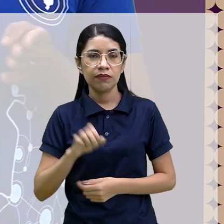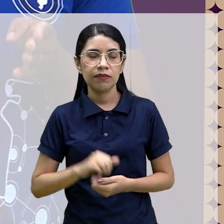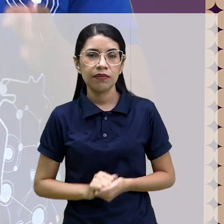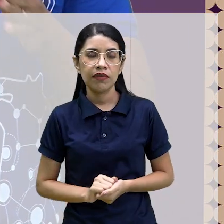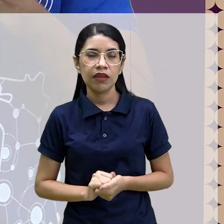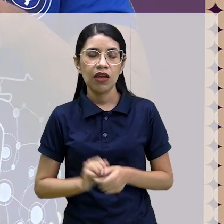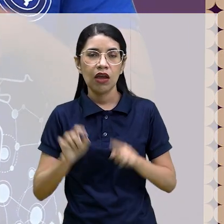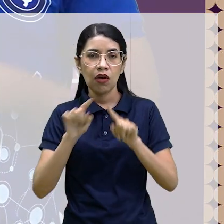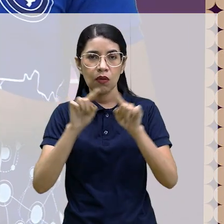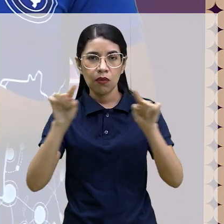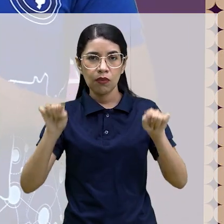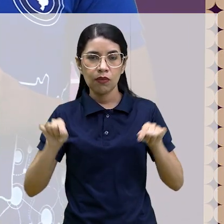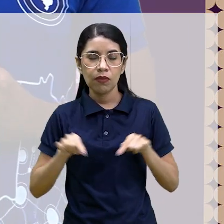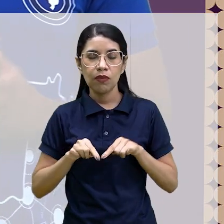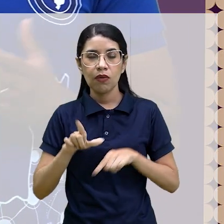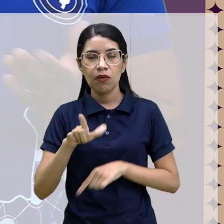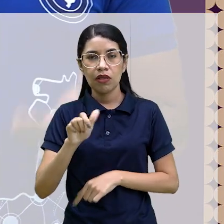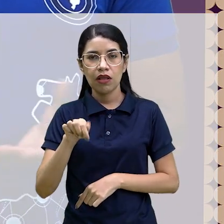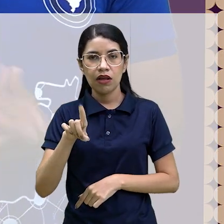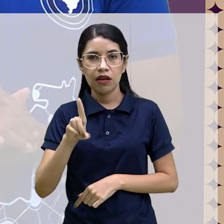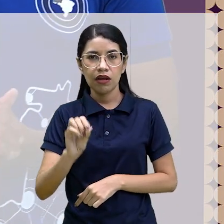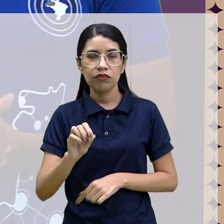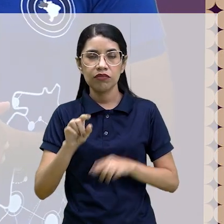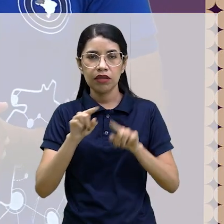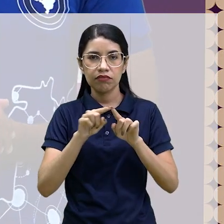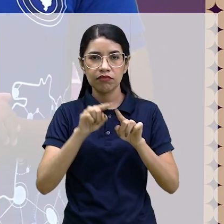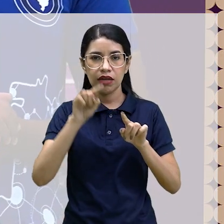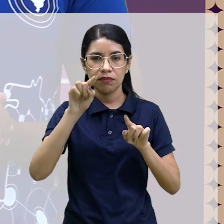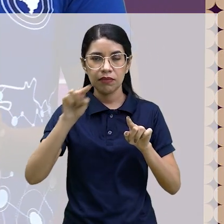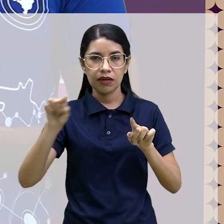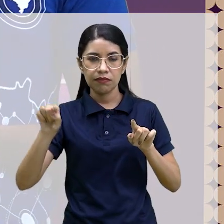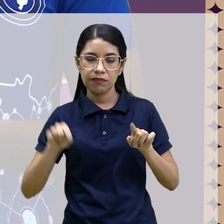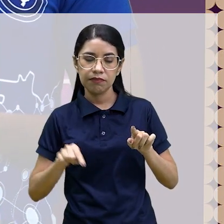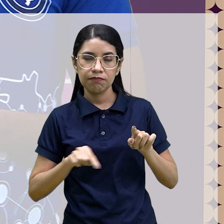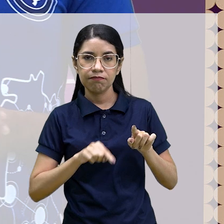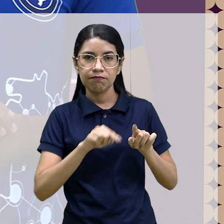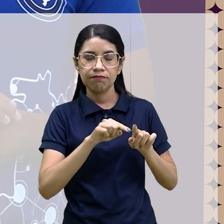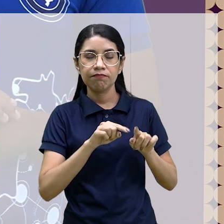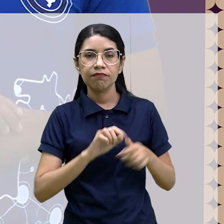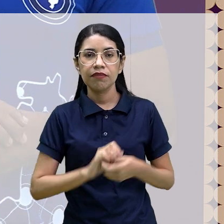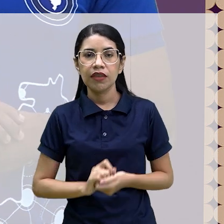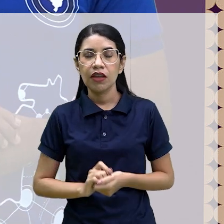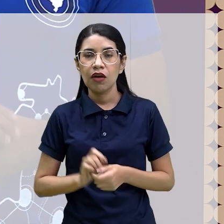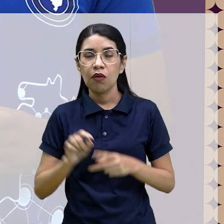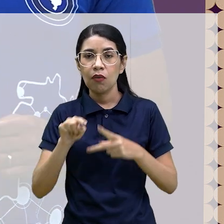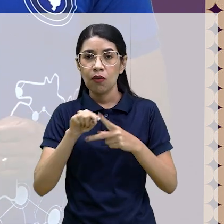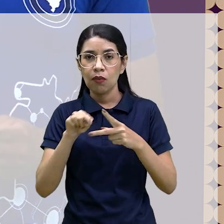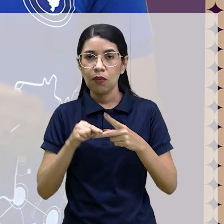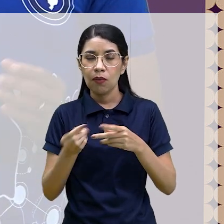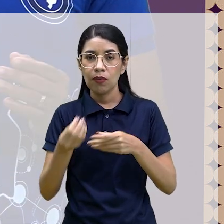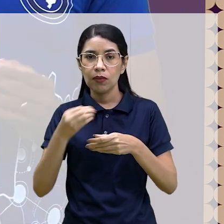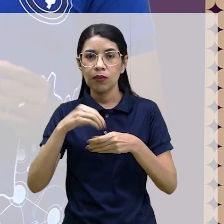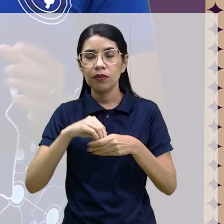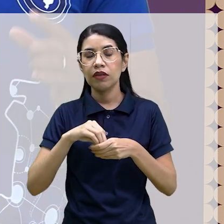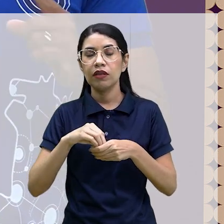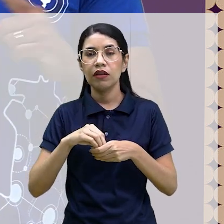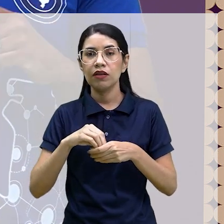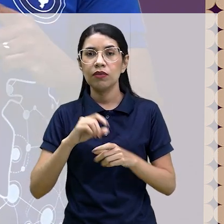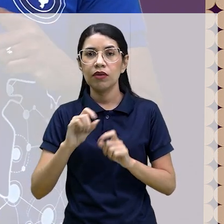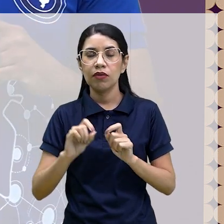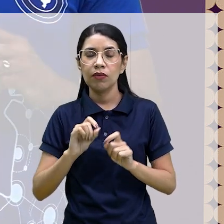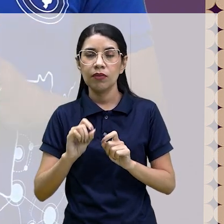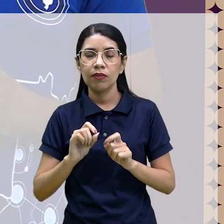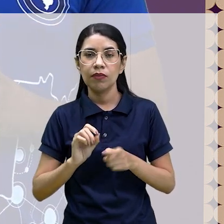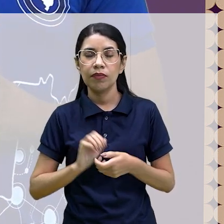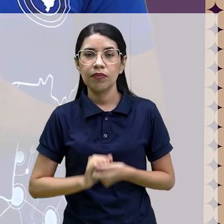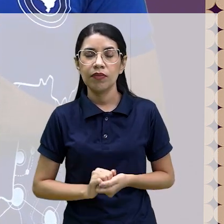os segmentos de reta que formam, né, essa figura. O ângulo interno é o ângulo